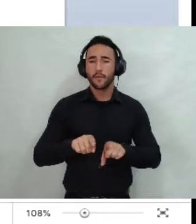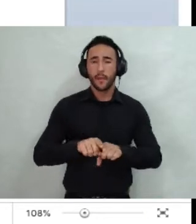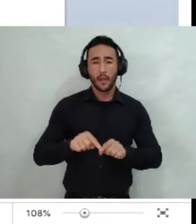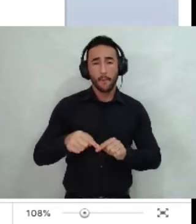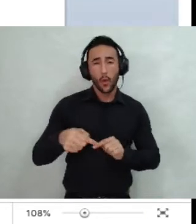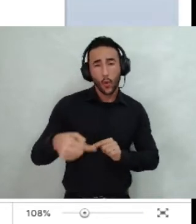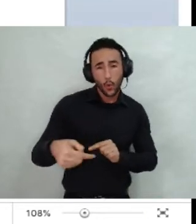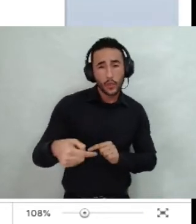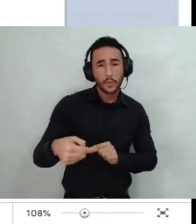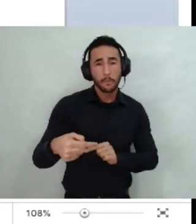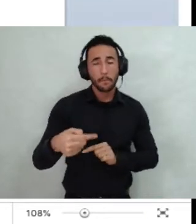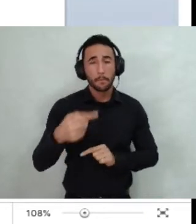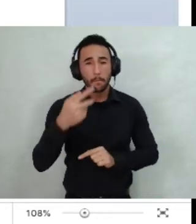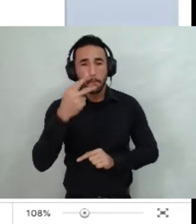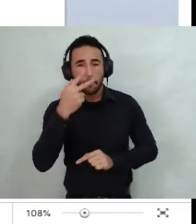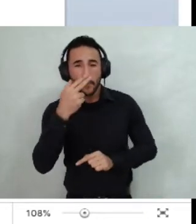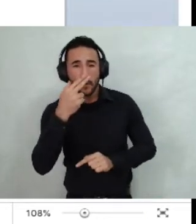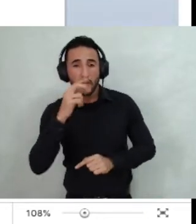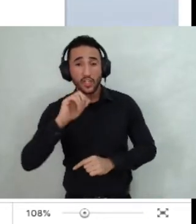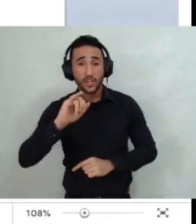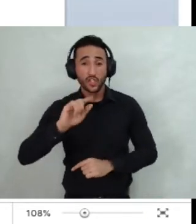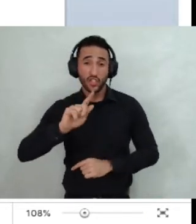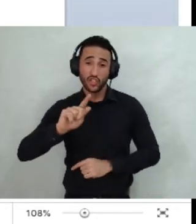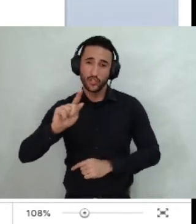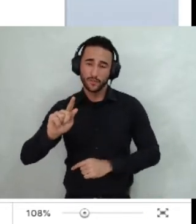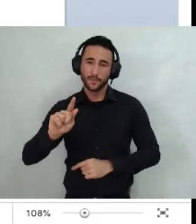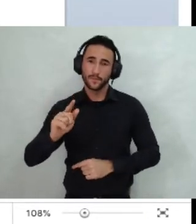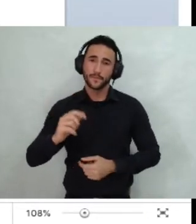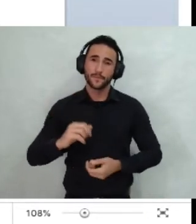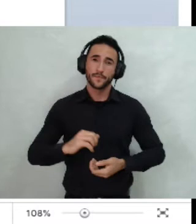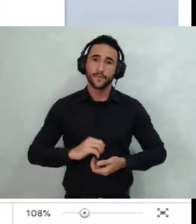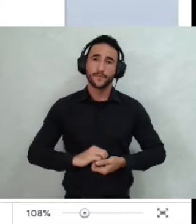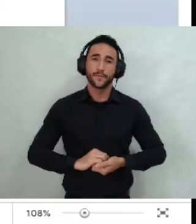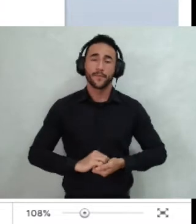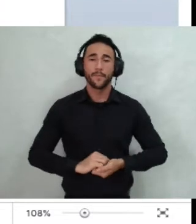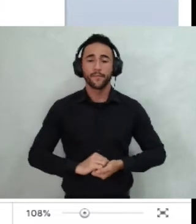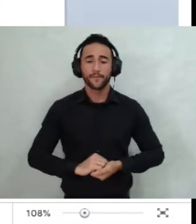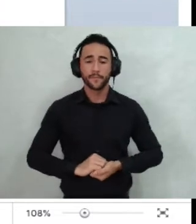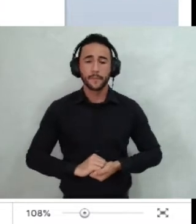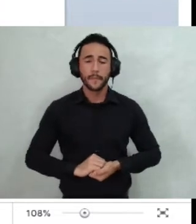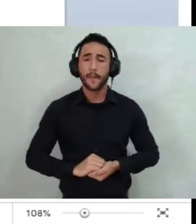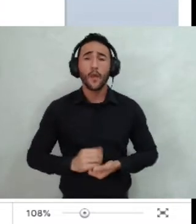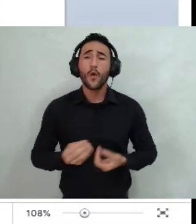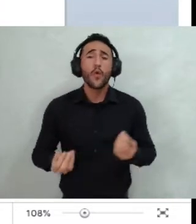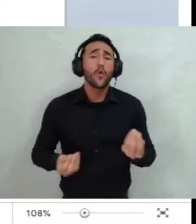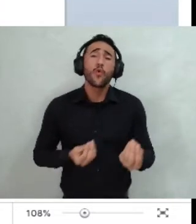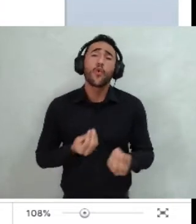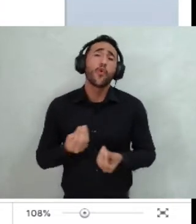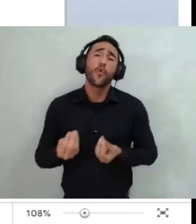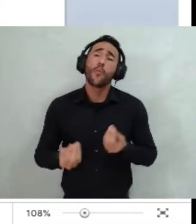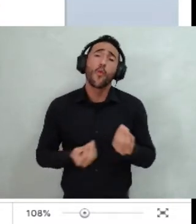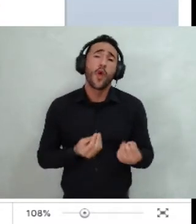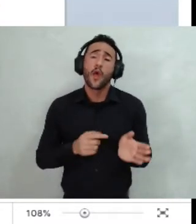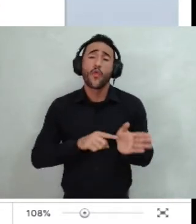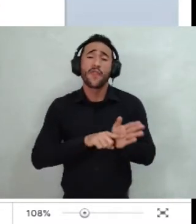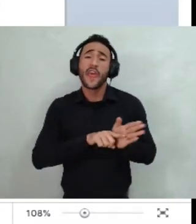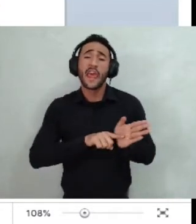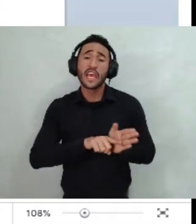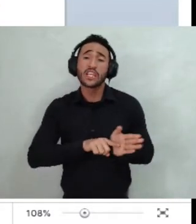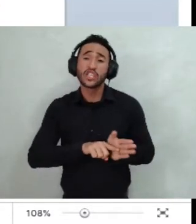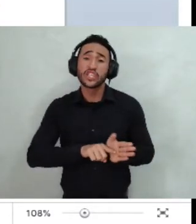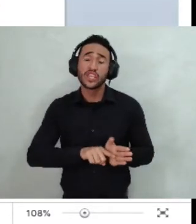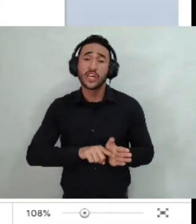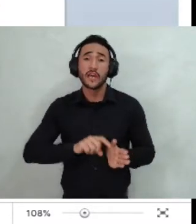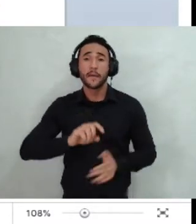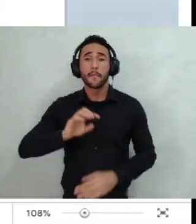apareceria a IgG, né? Como é que funciona o teste de PCR? Aqui a gente está vendo como